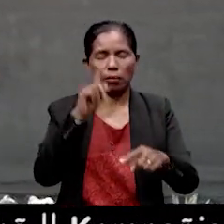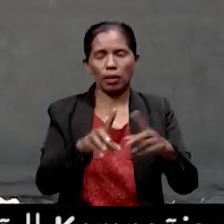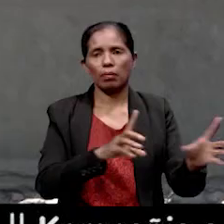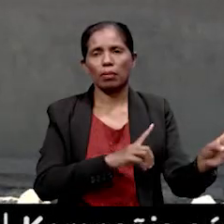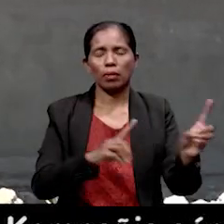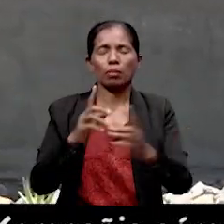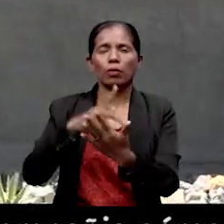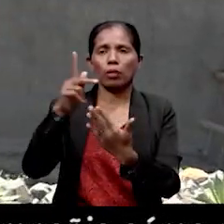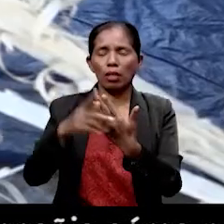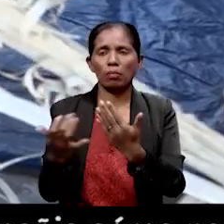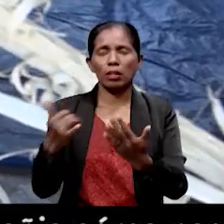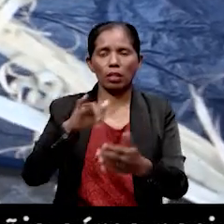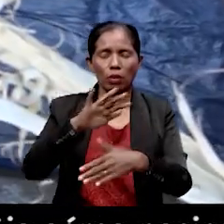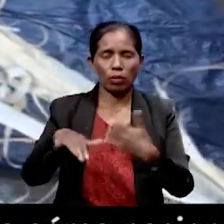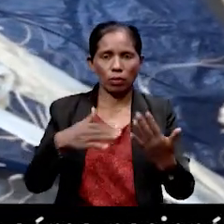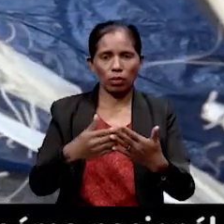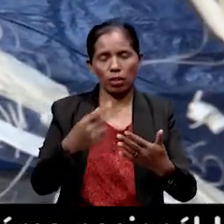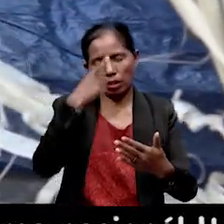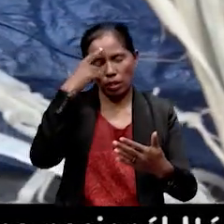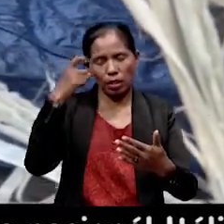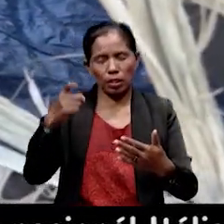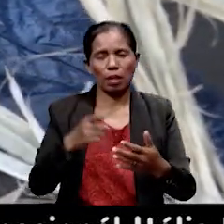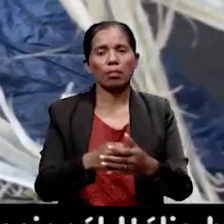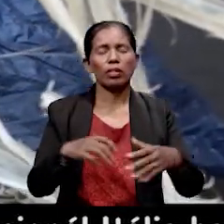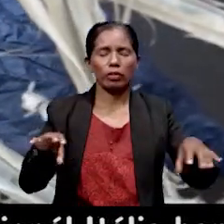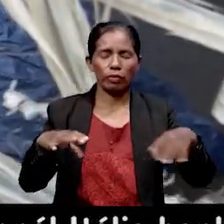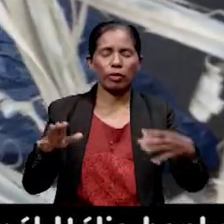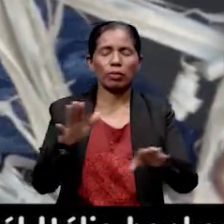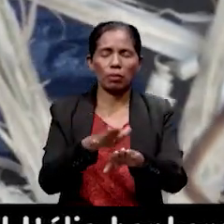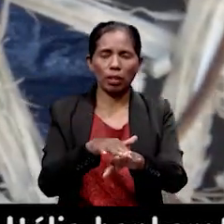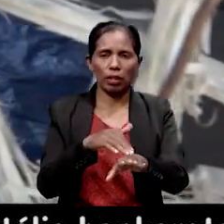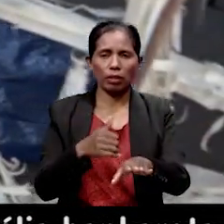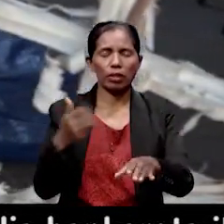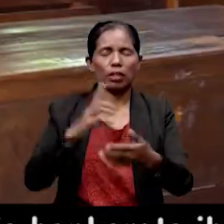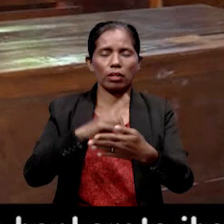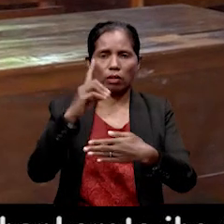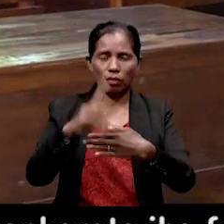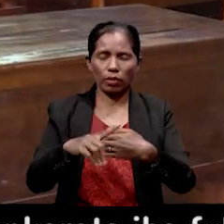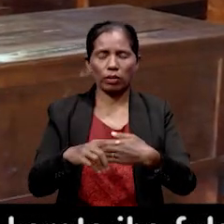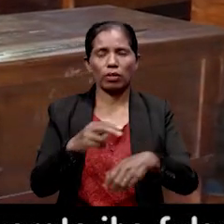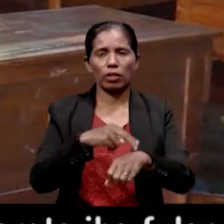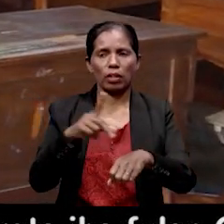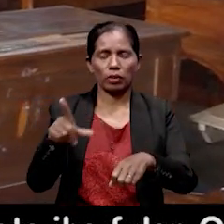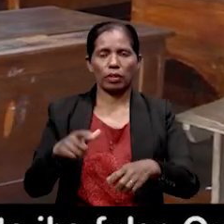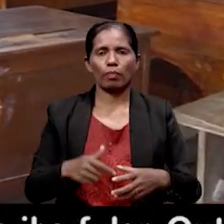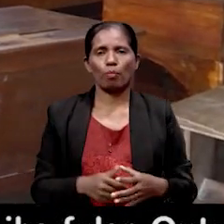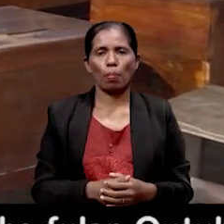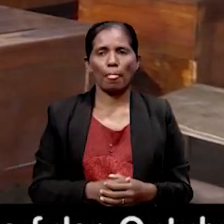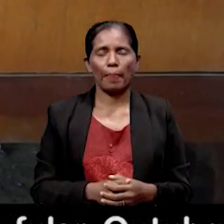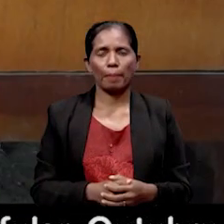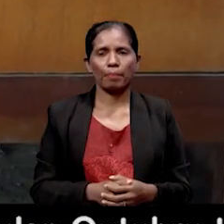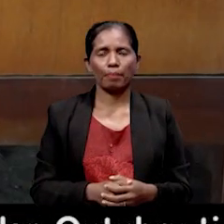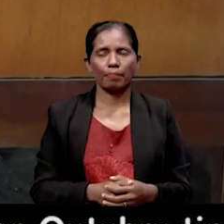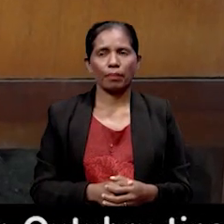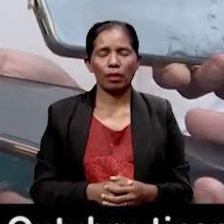programa Sirahotu, tamba sistema burocracia nebe complicado iha Agência de Desenvolvimento Nasional. Execução